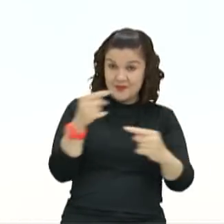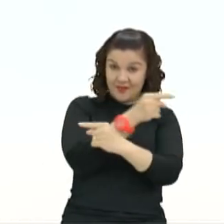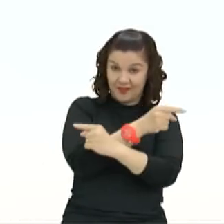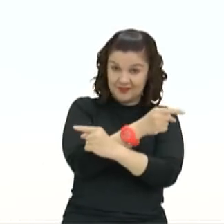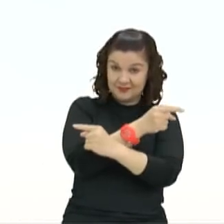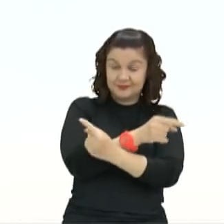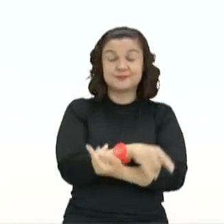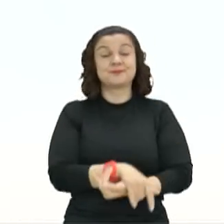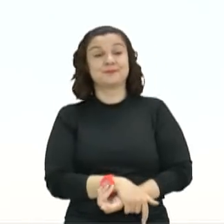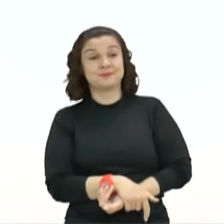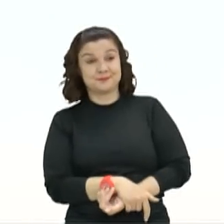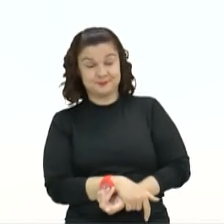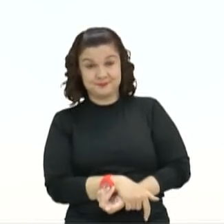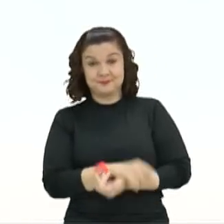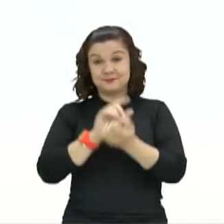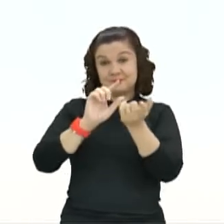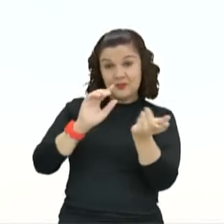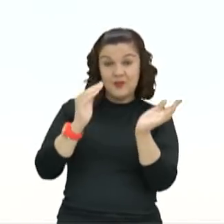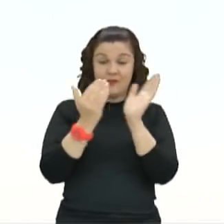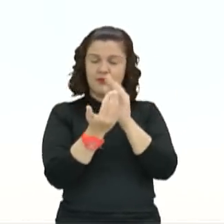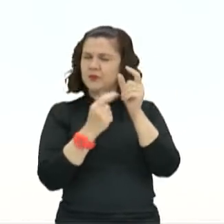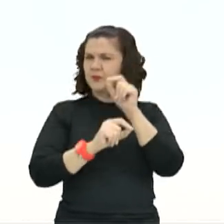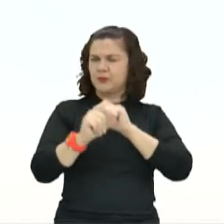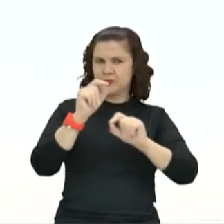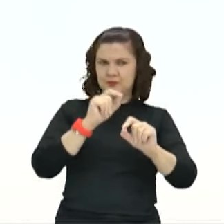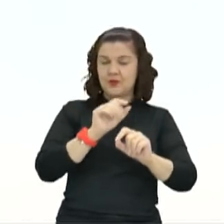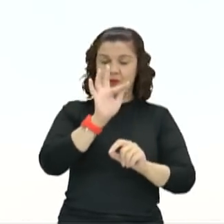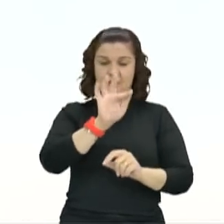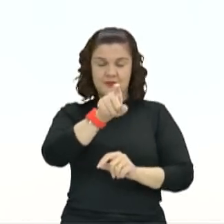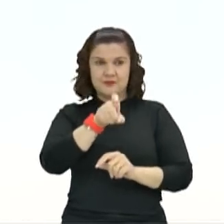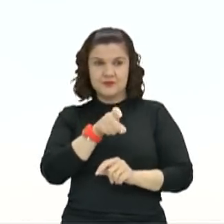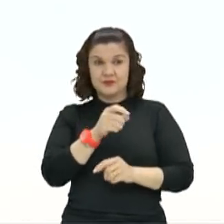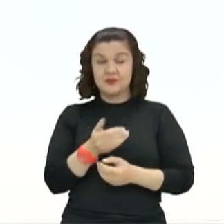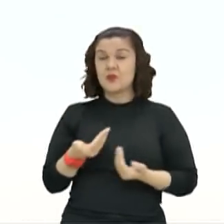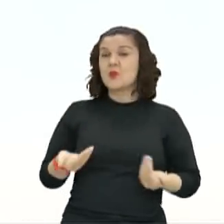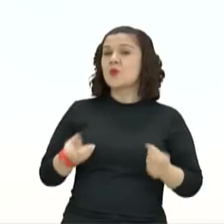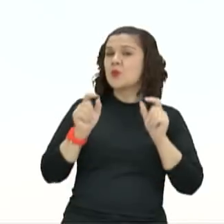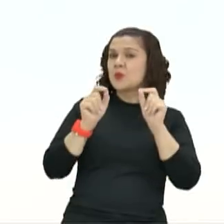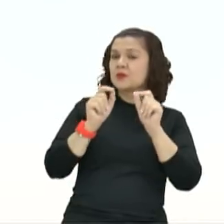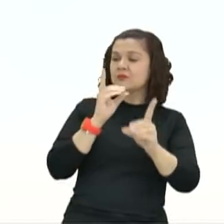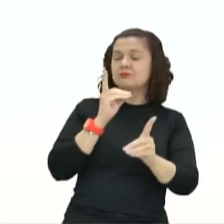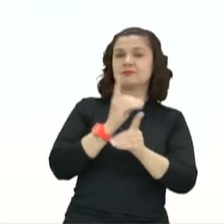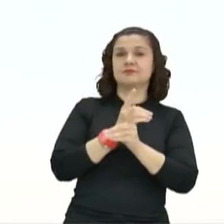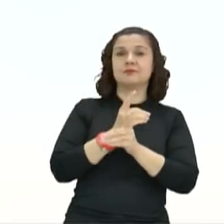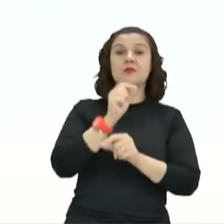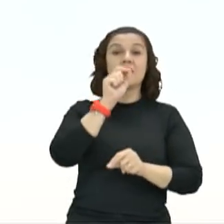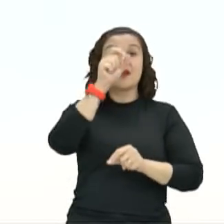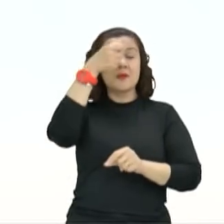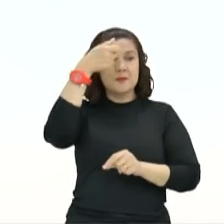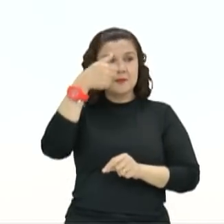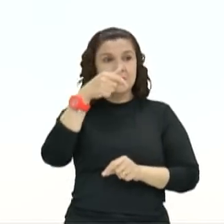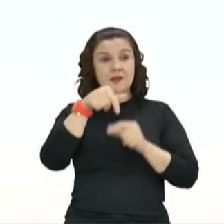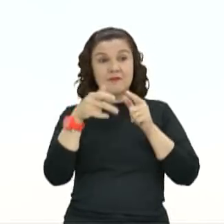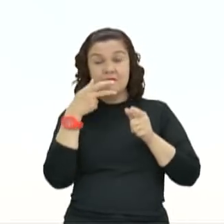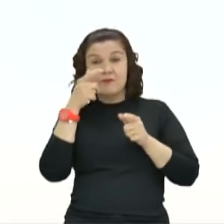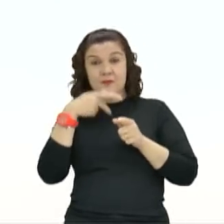função inversa, né, de f de x. E o que que eu cheguei? E ele falou que era y.